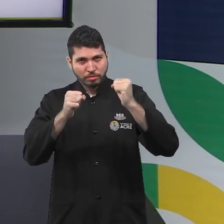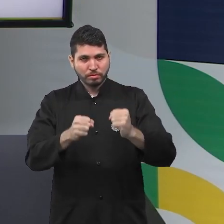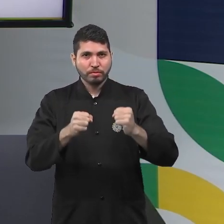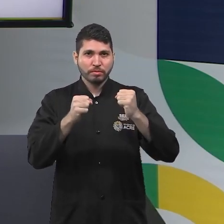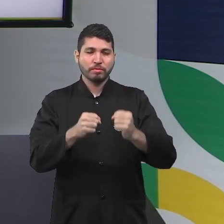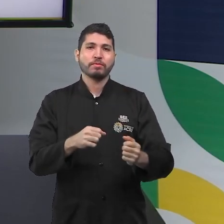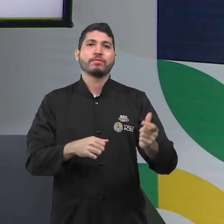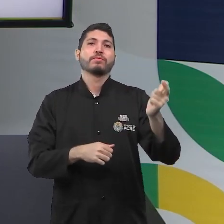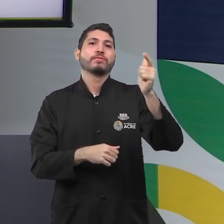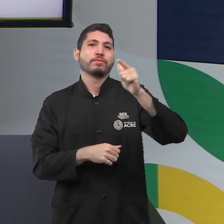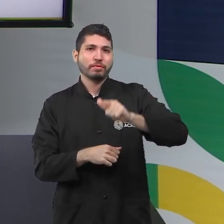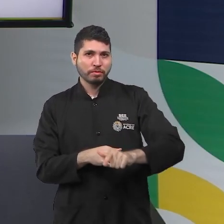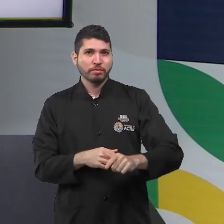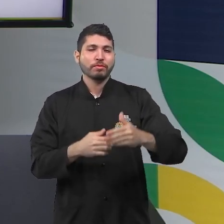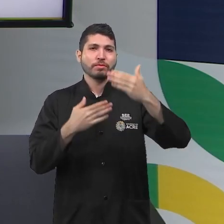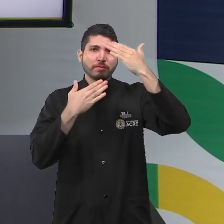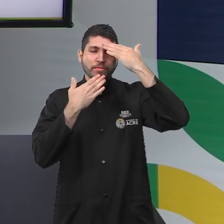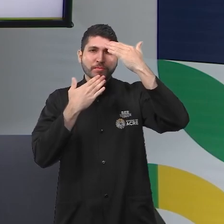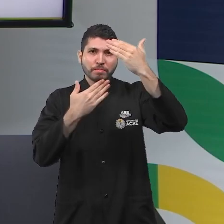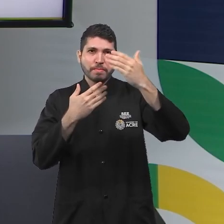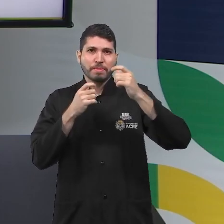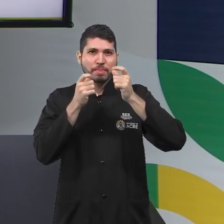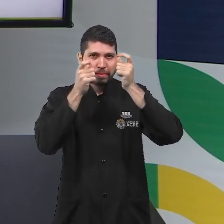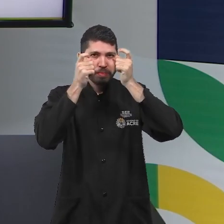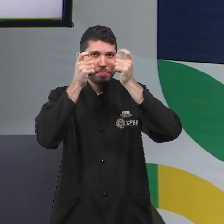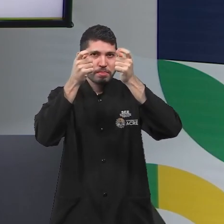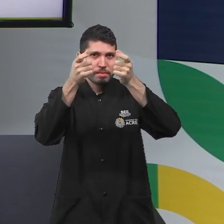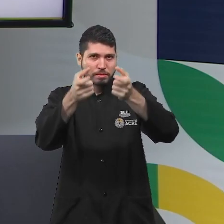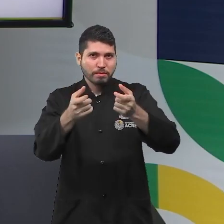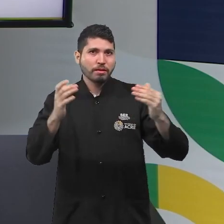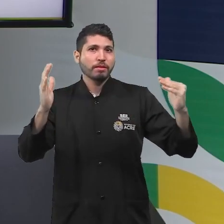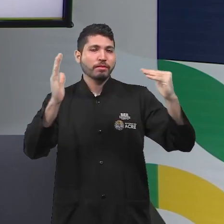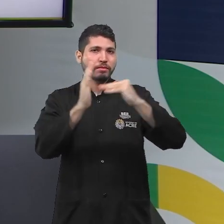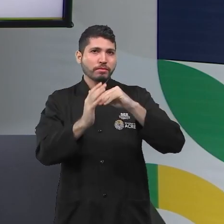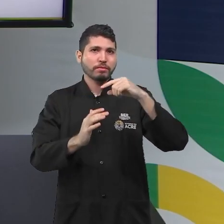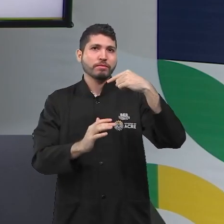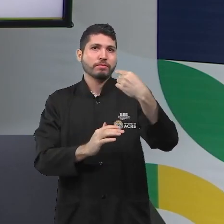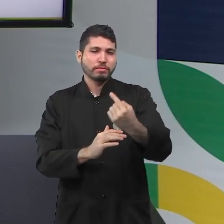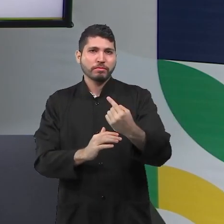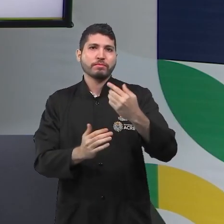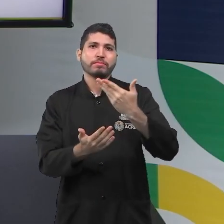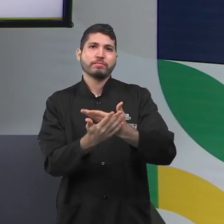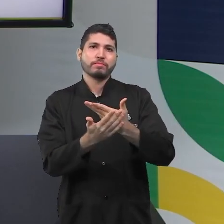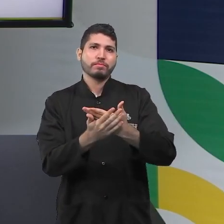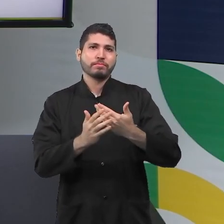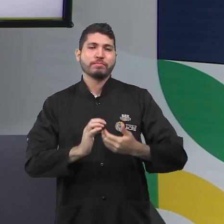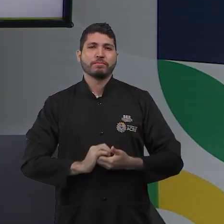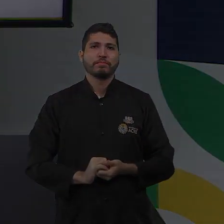conteúdo. Muito obrigado pela atenção e até a próxima oportunidade.